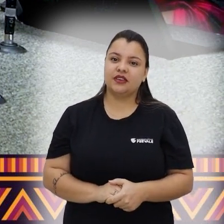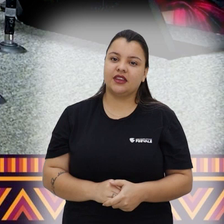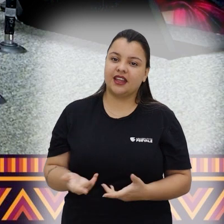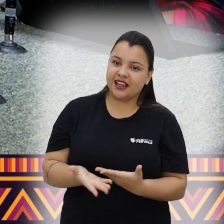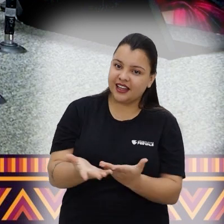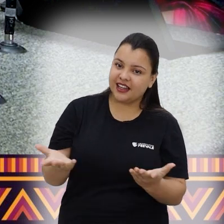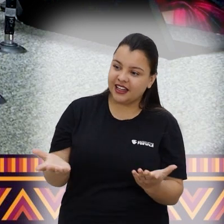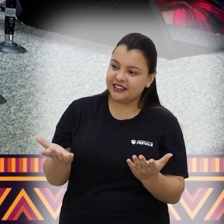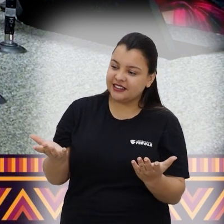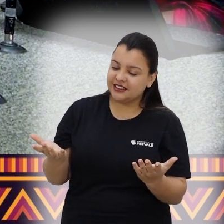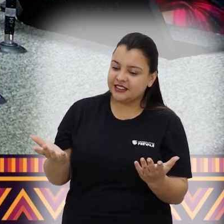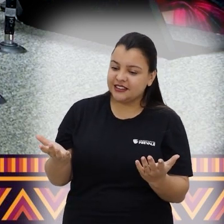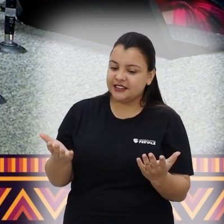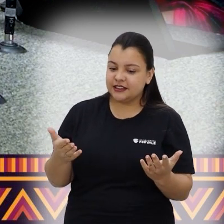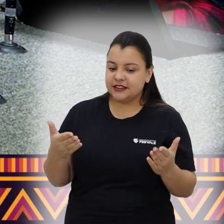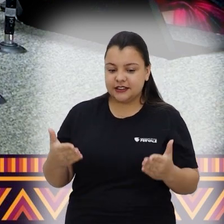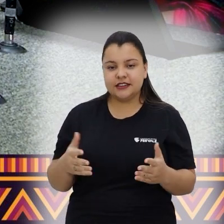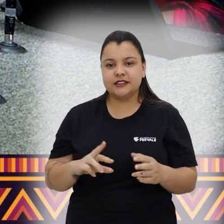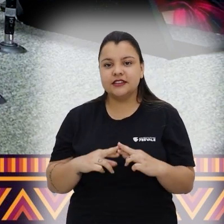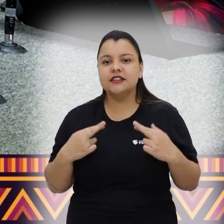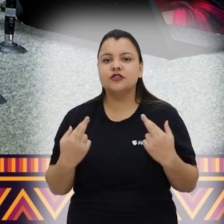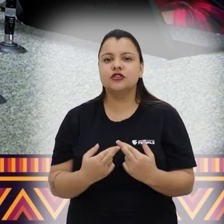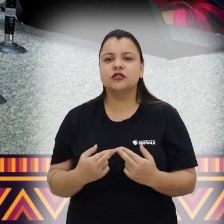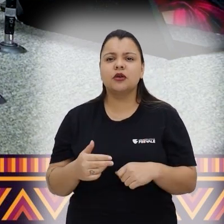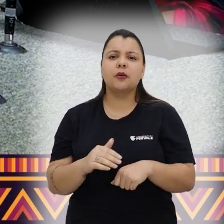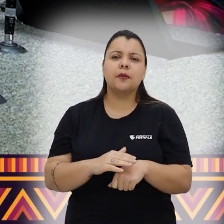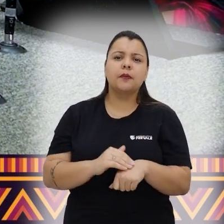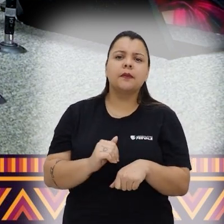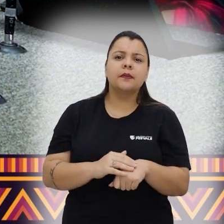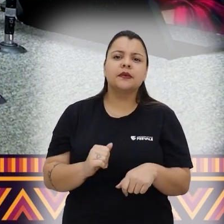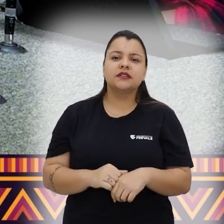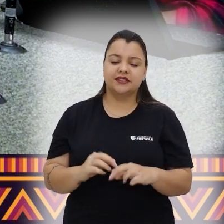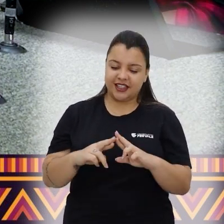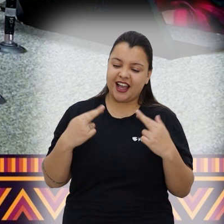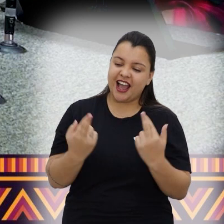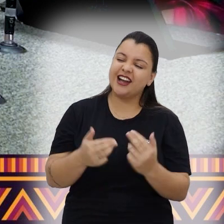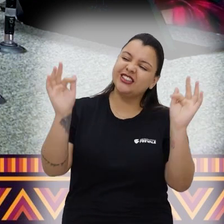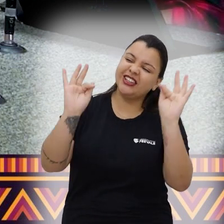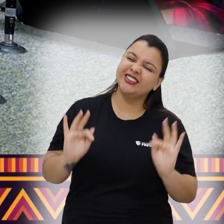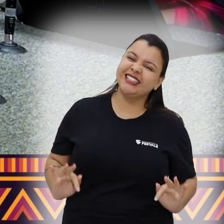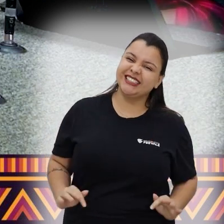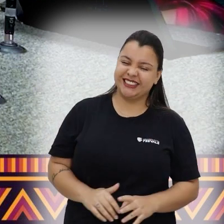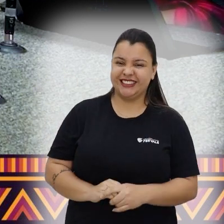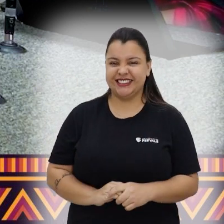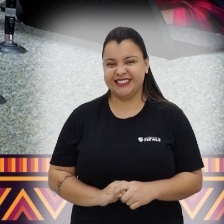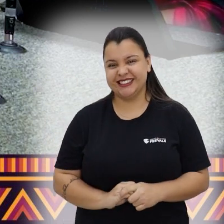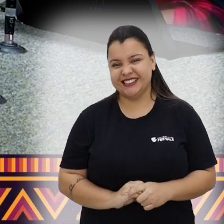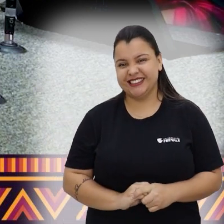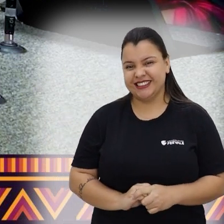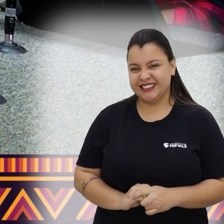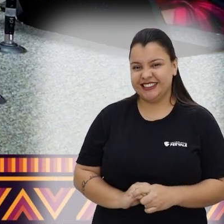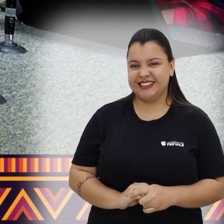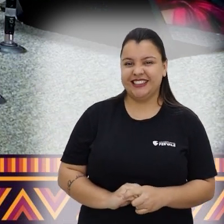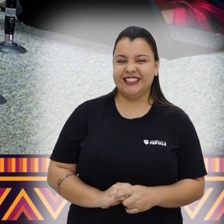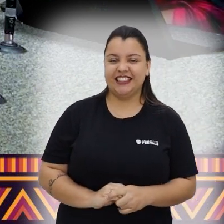esses encontros. Como é que tu chamava? Encontros felizes. Encontros Encontros felizes. felizes. Isso